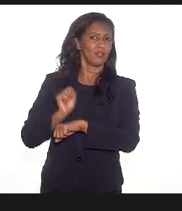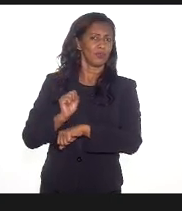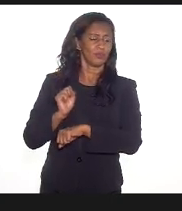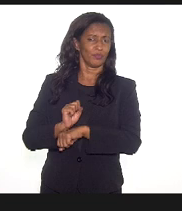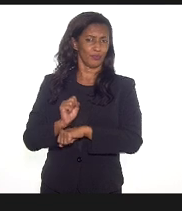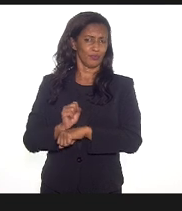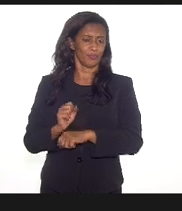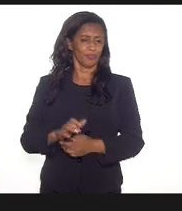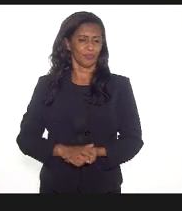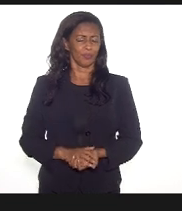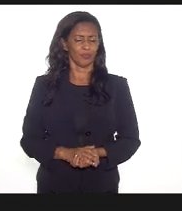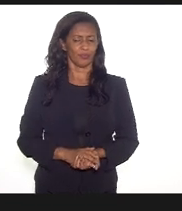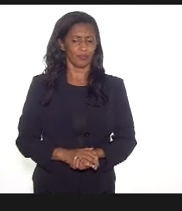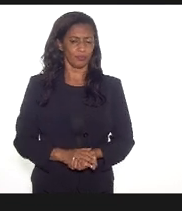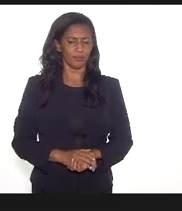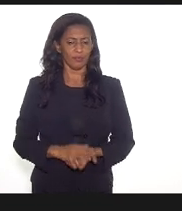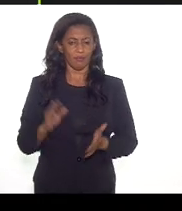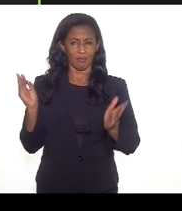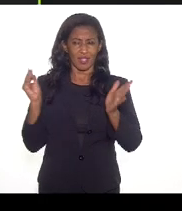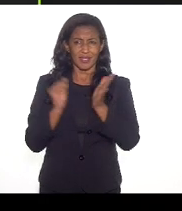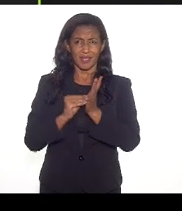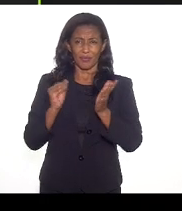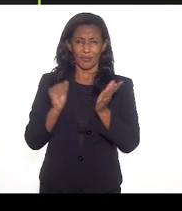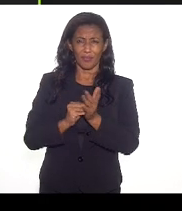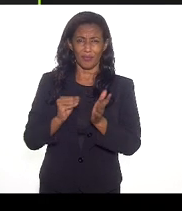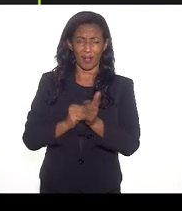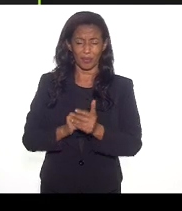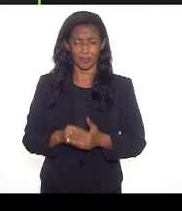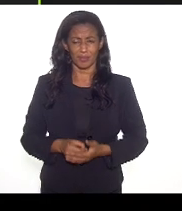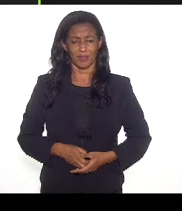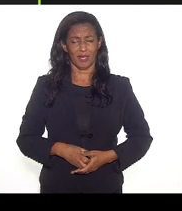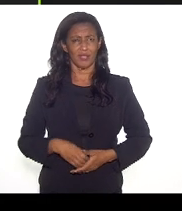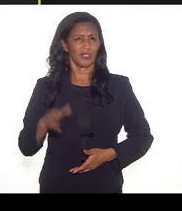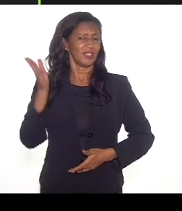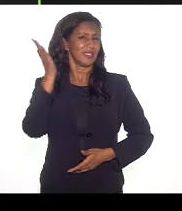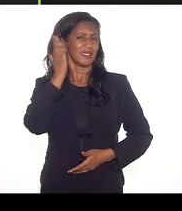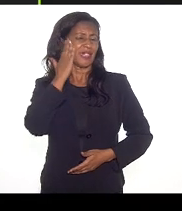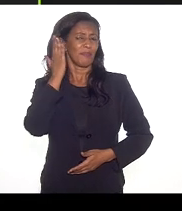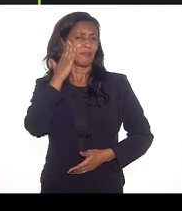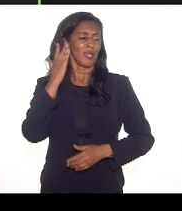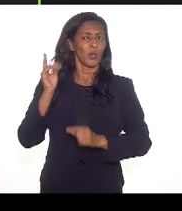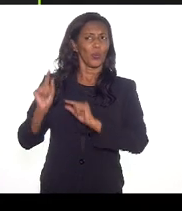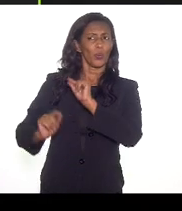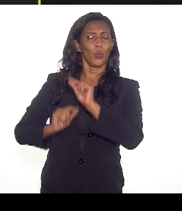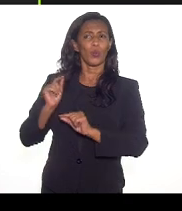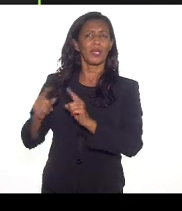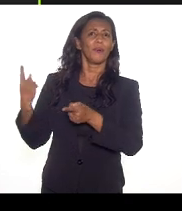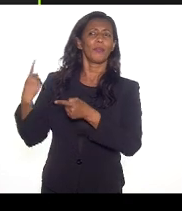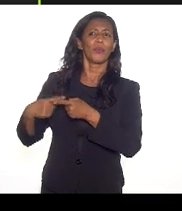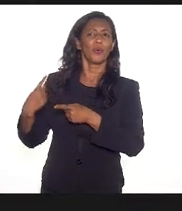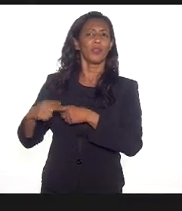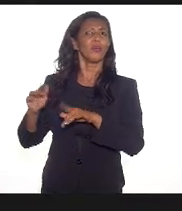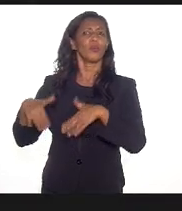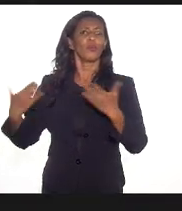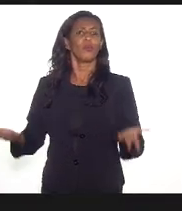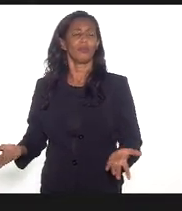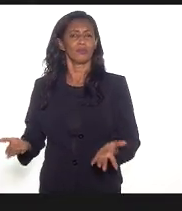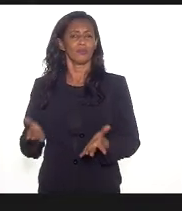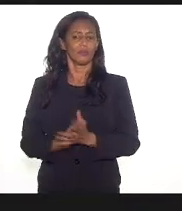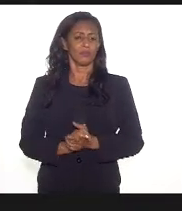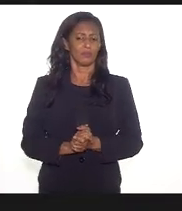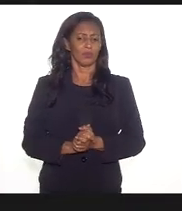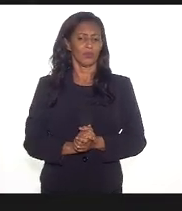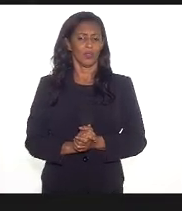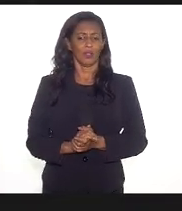criança. Né? Essa falta, essa ausência de saber o quê, por quê e quando